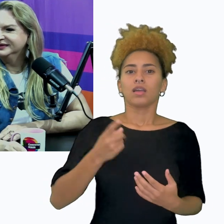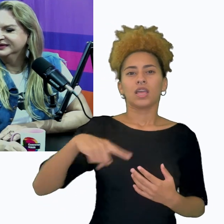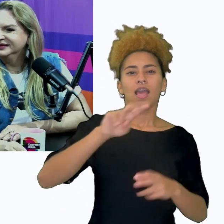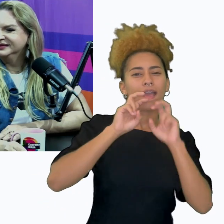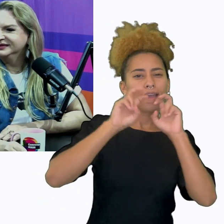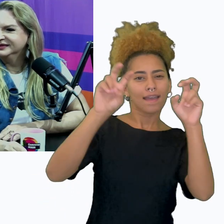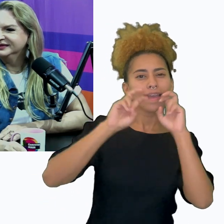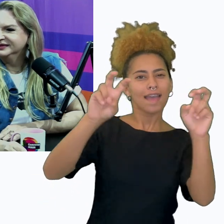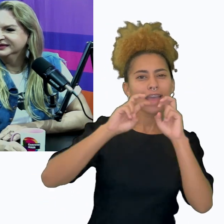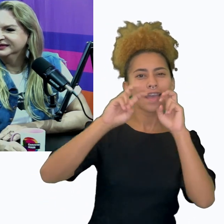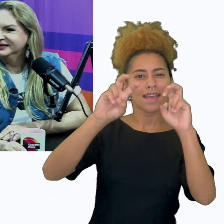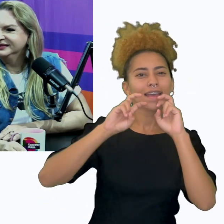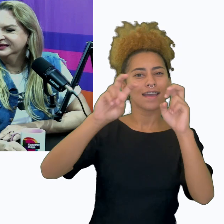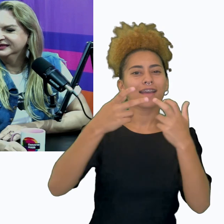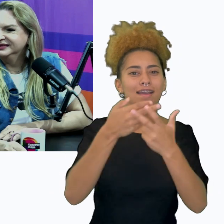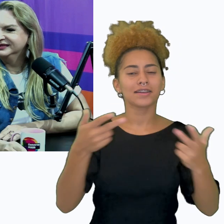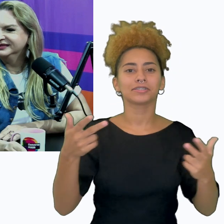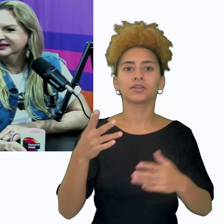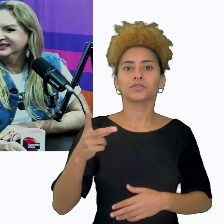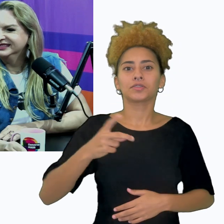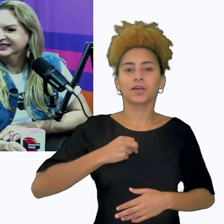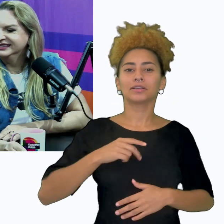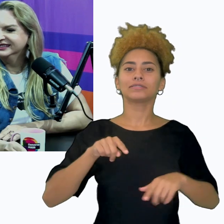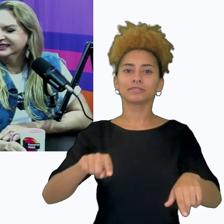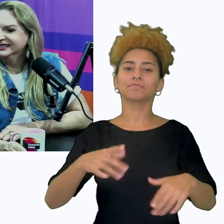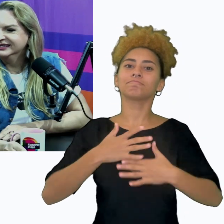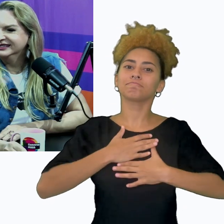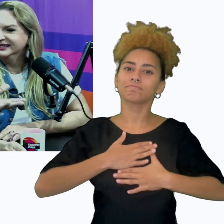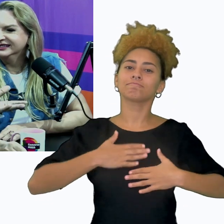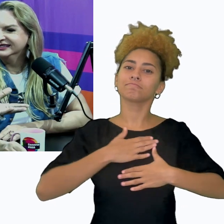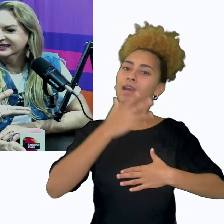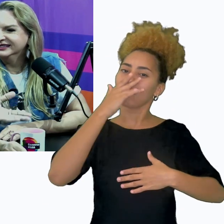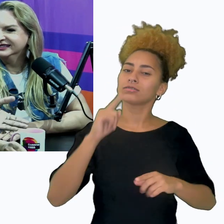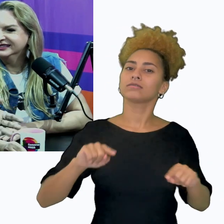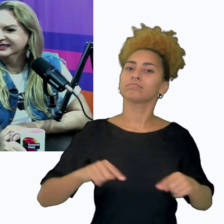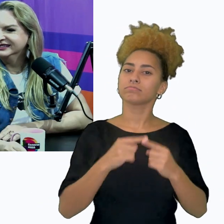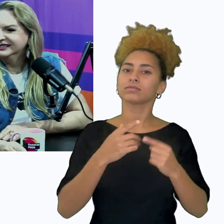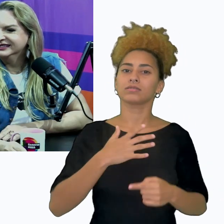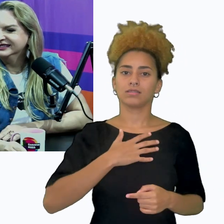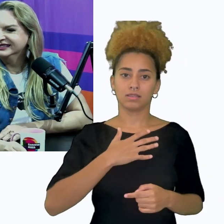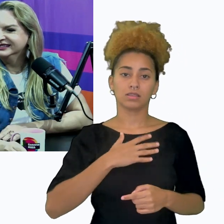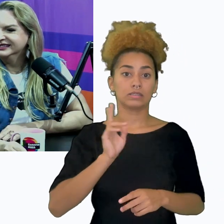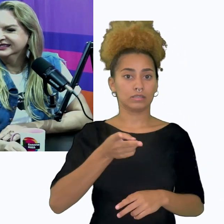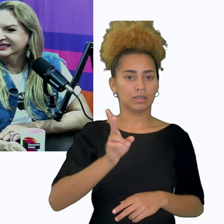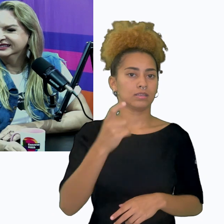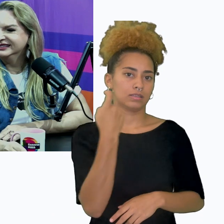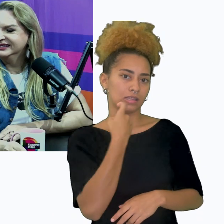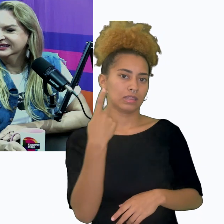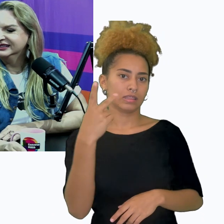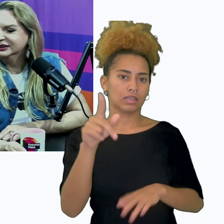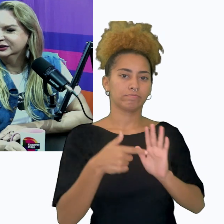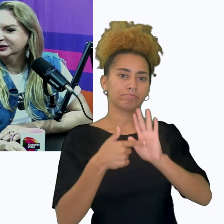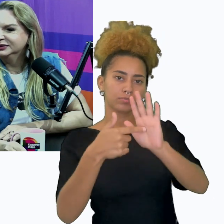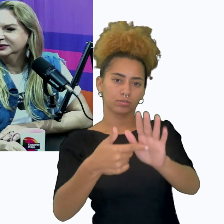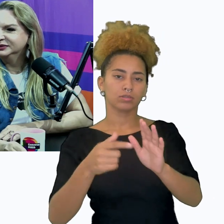E naquilo ali, e o pessoal gritava, dava escândalo, assim, pronto, é aqui que eu quero ficar. Aí sempre vi, toda sexta-feira